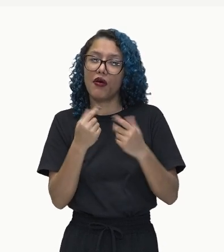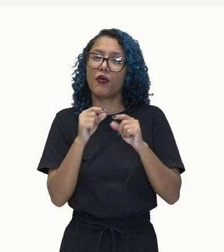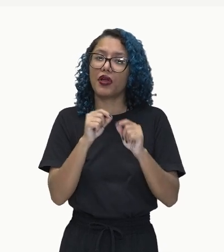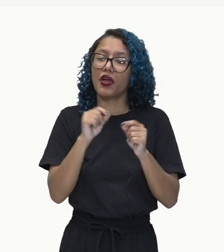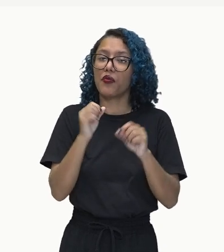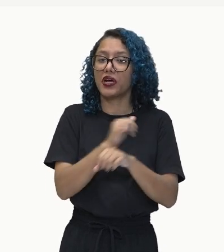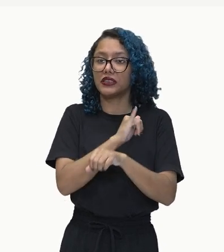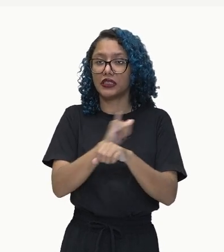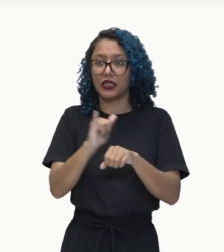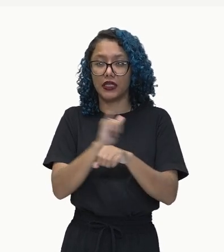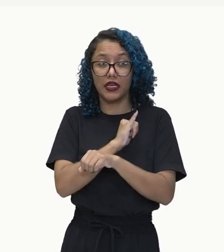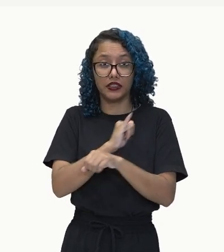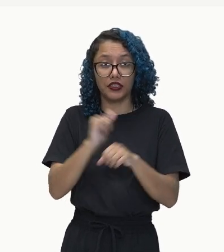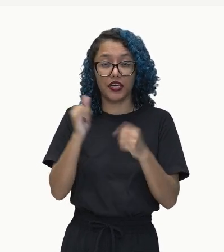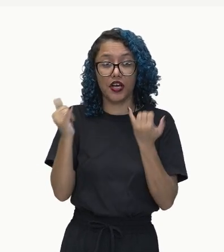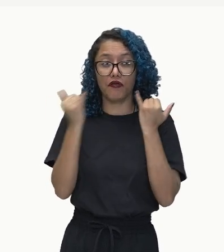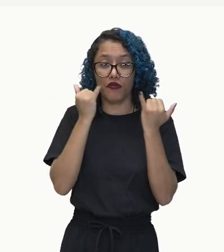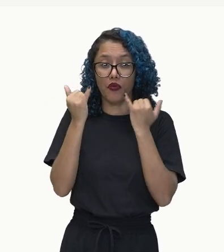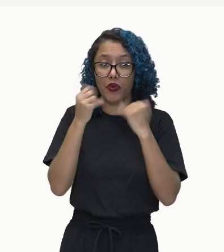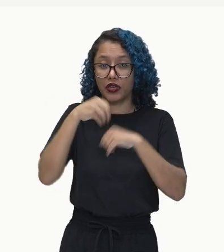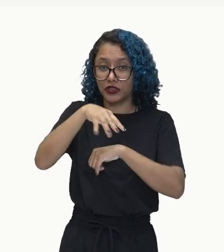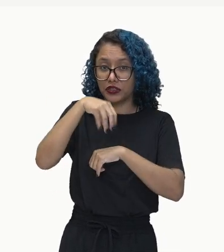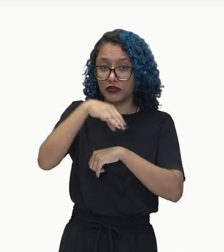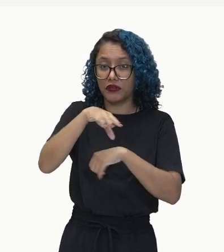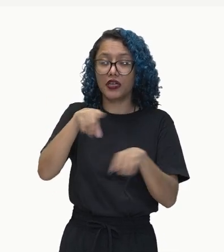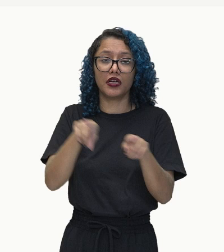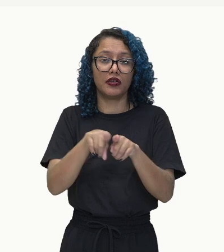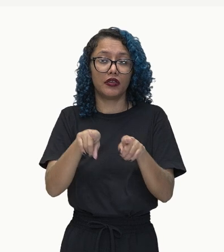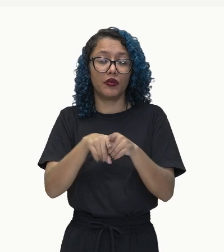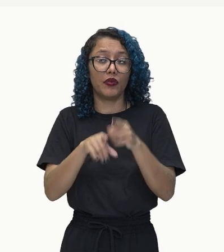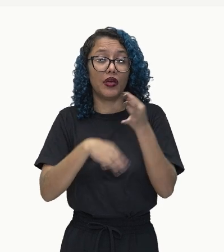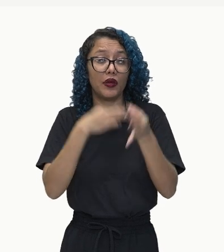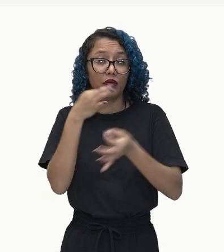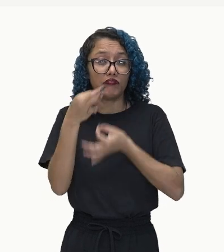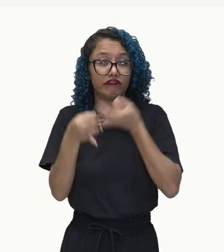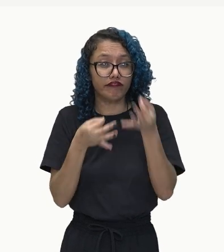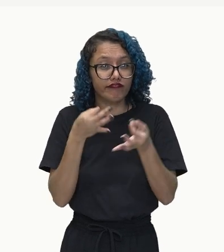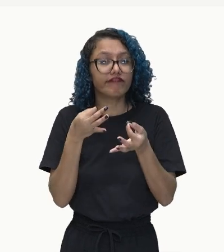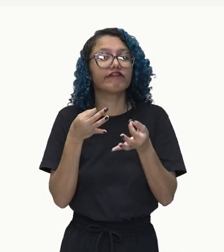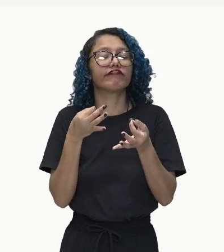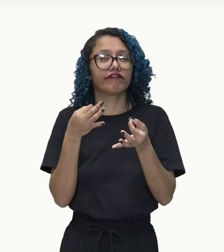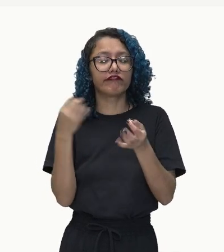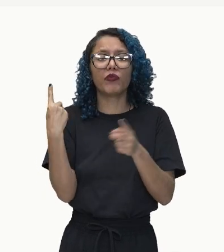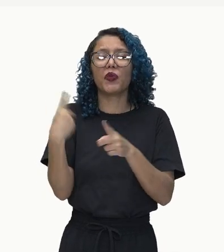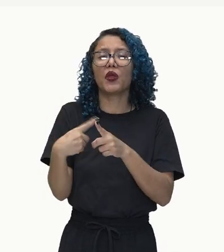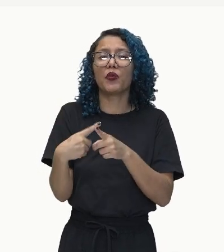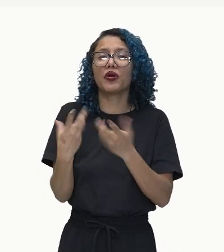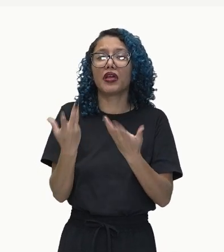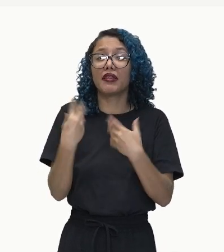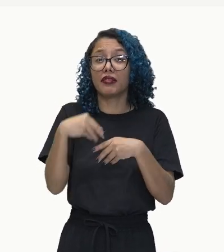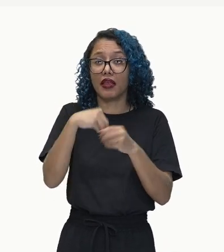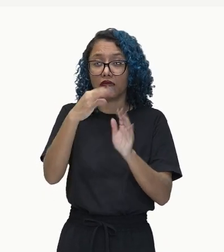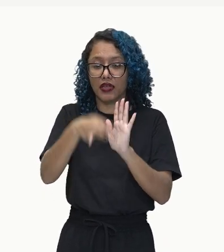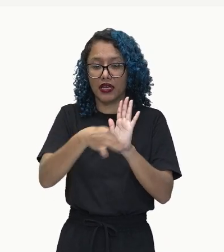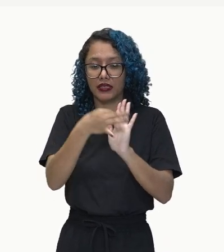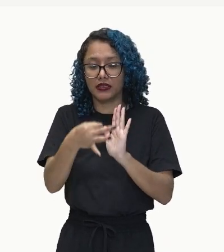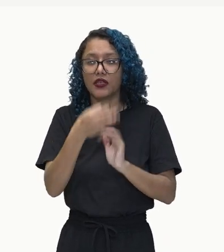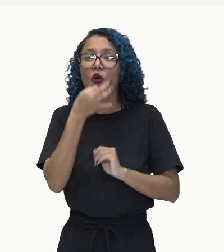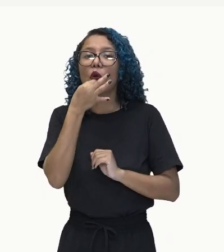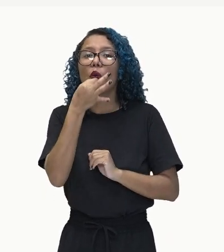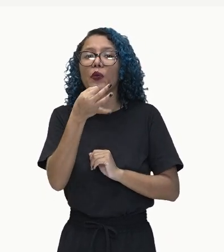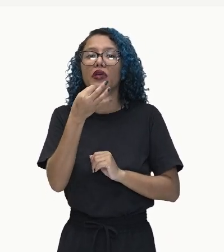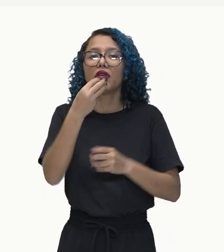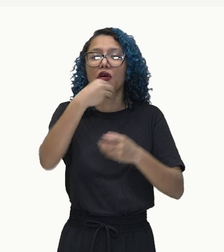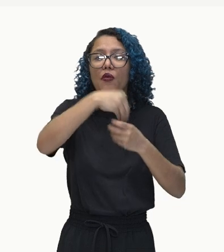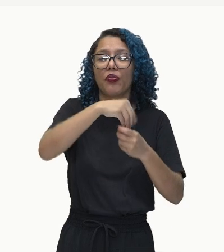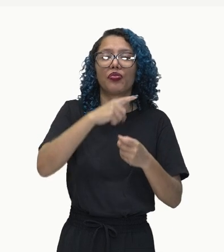também opinativa, porque a resenha é a opinião, né? Falei há